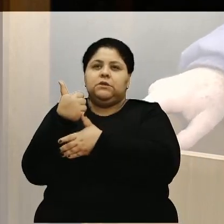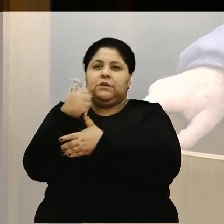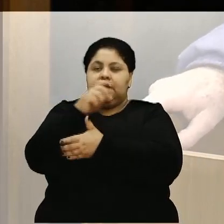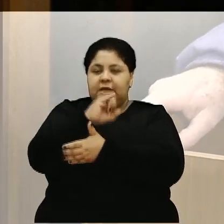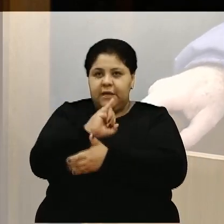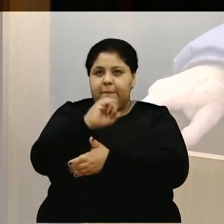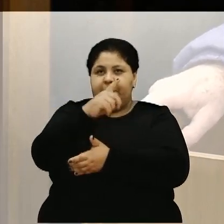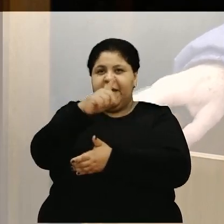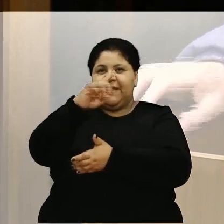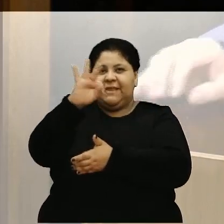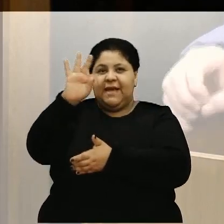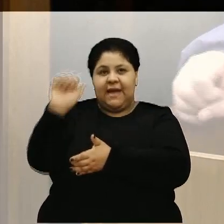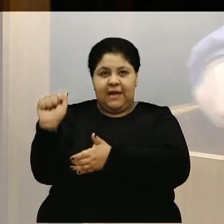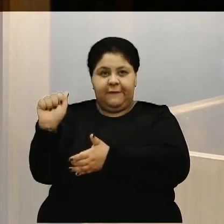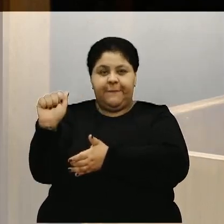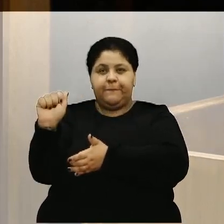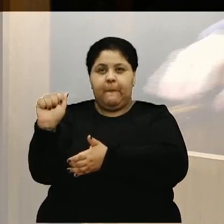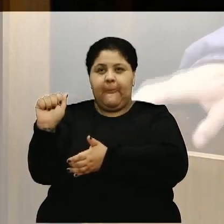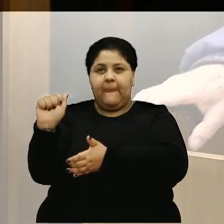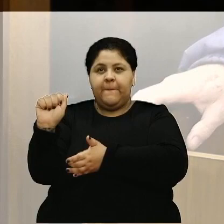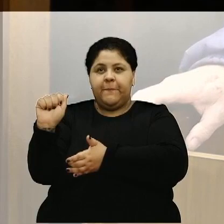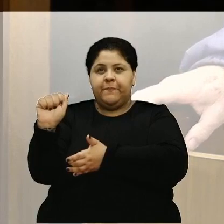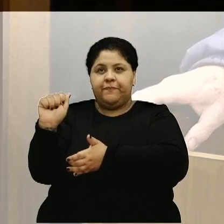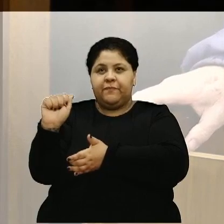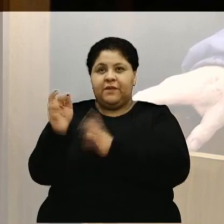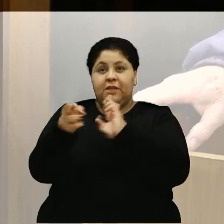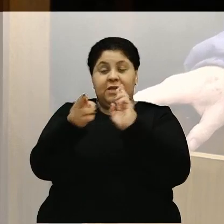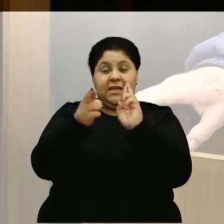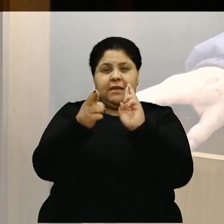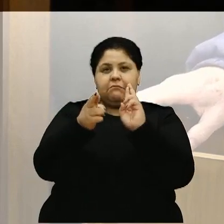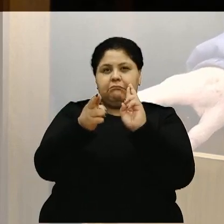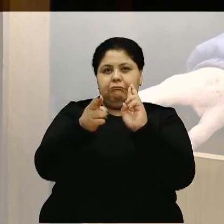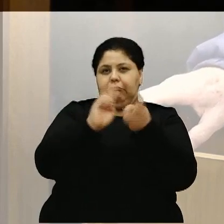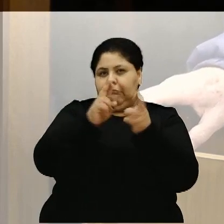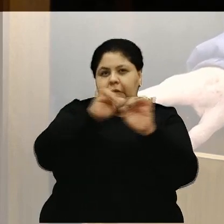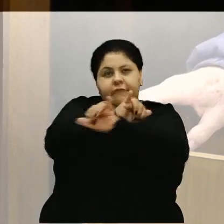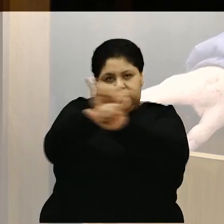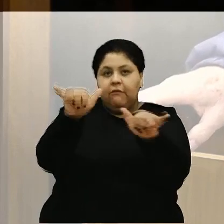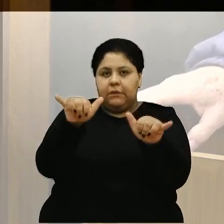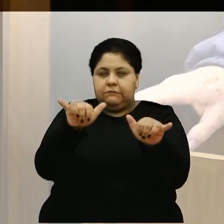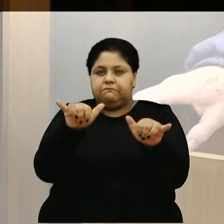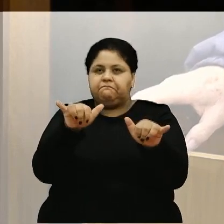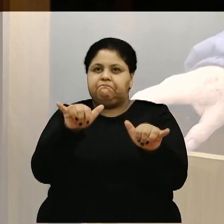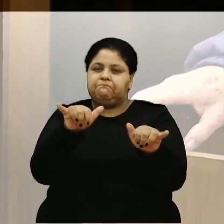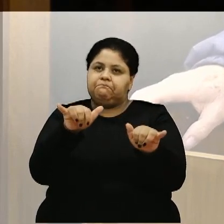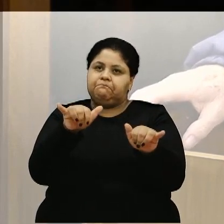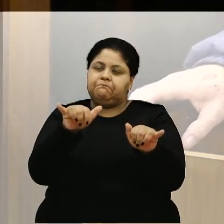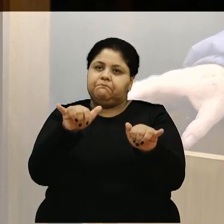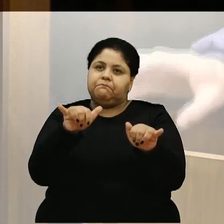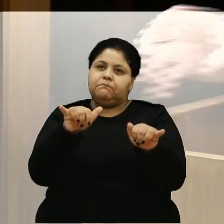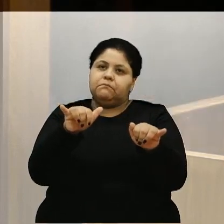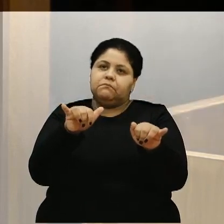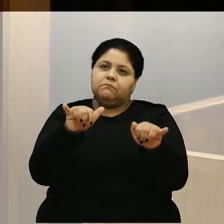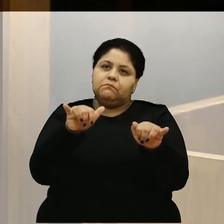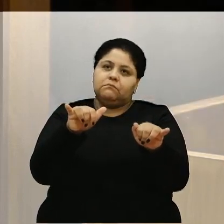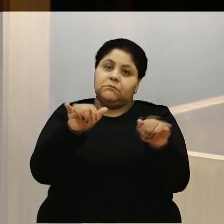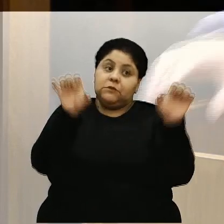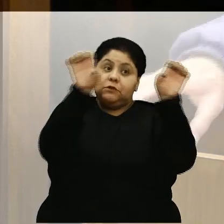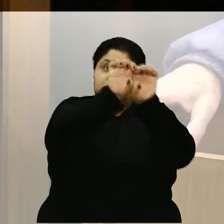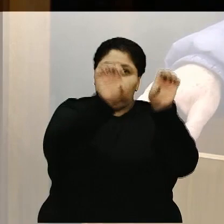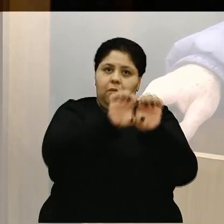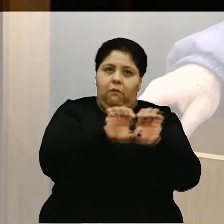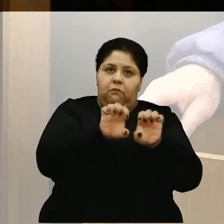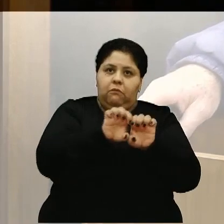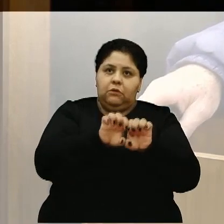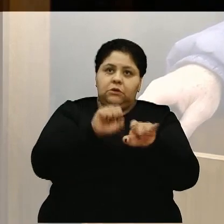em relação às informações e a estrutura, o